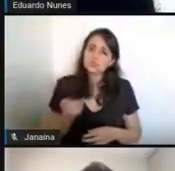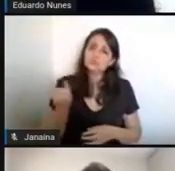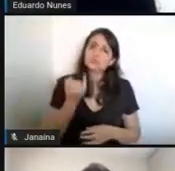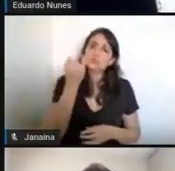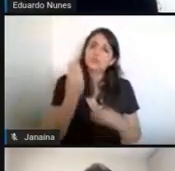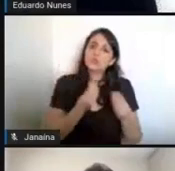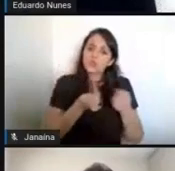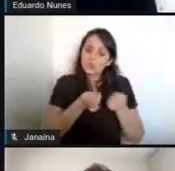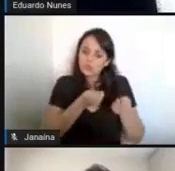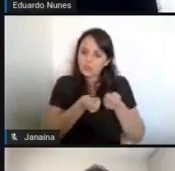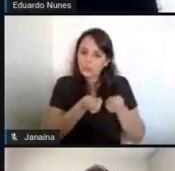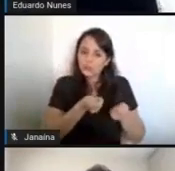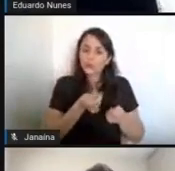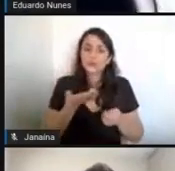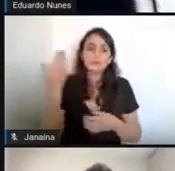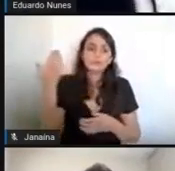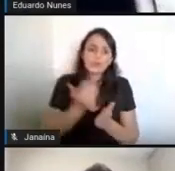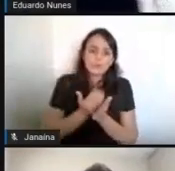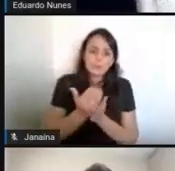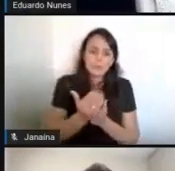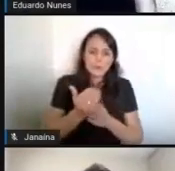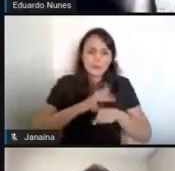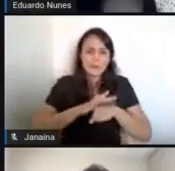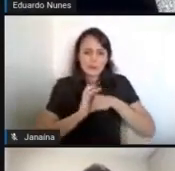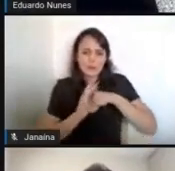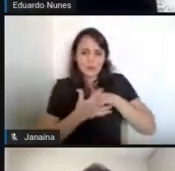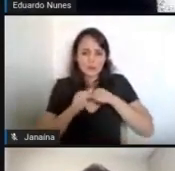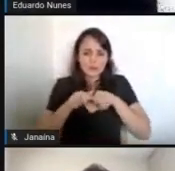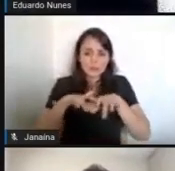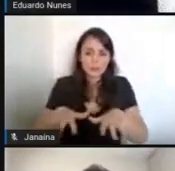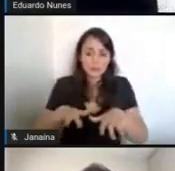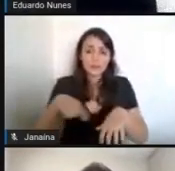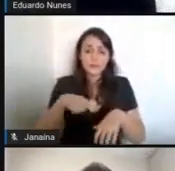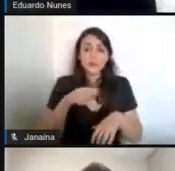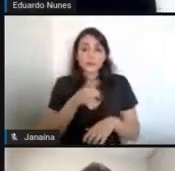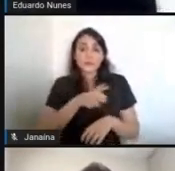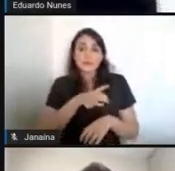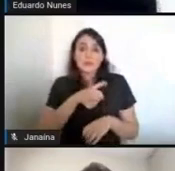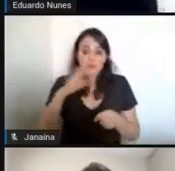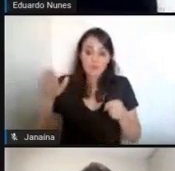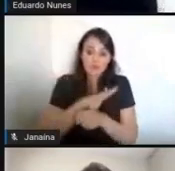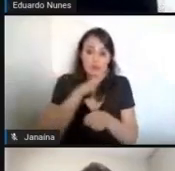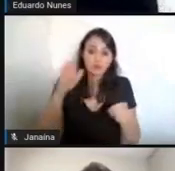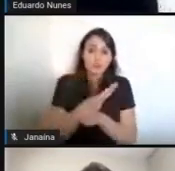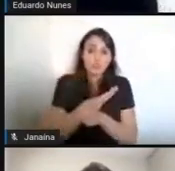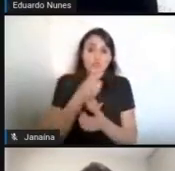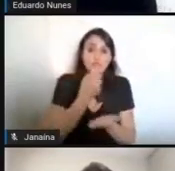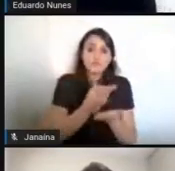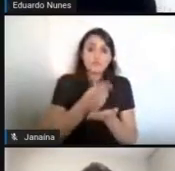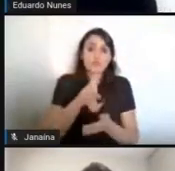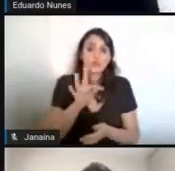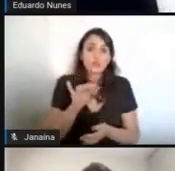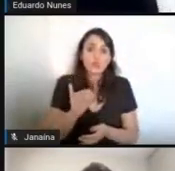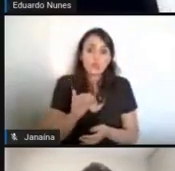regulação única. Então, no início da pandemia, com a perspectiva de lotação dos leitos, surge toda uma